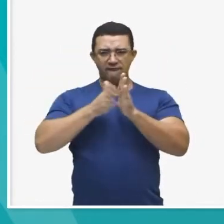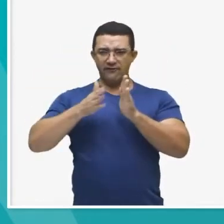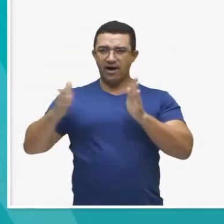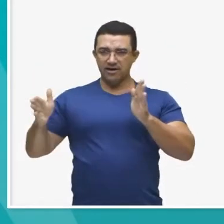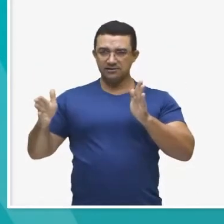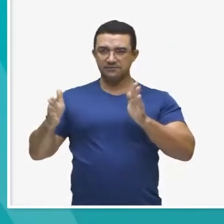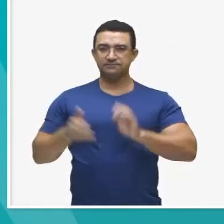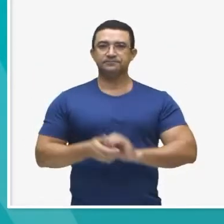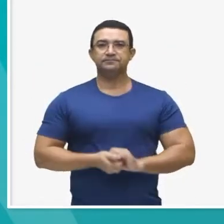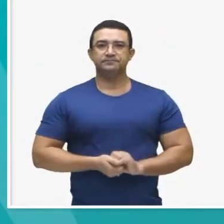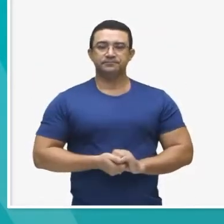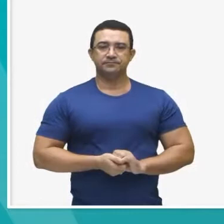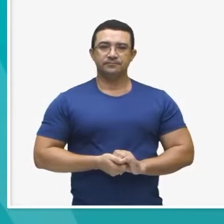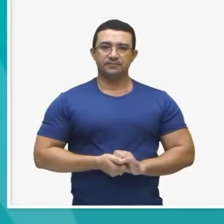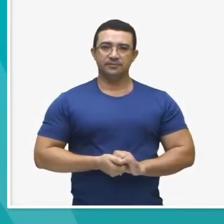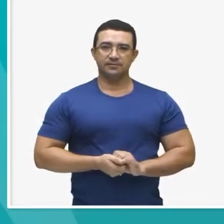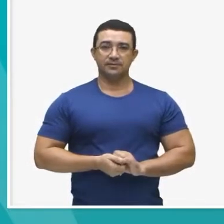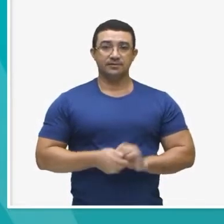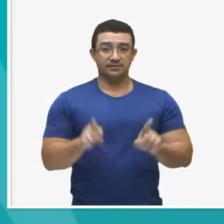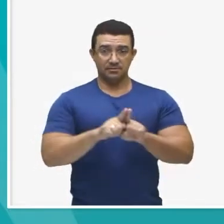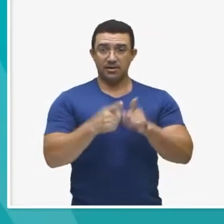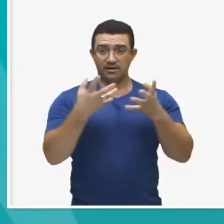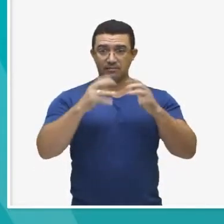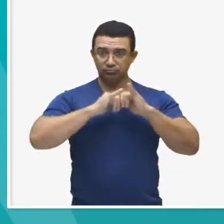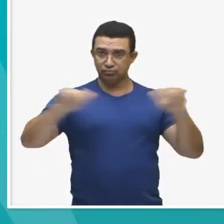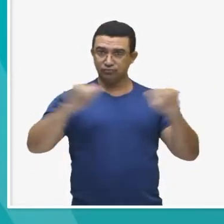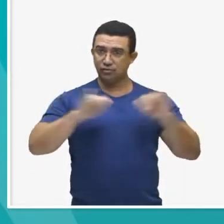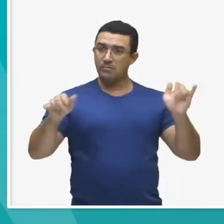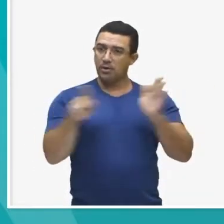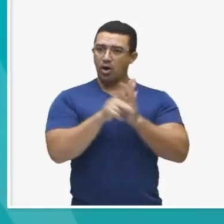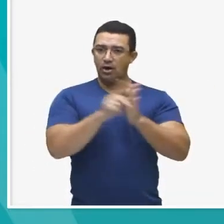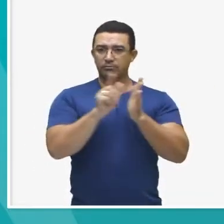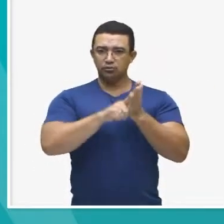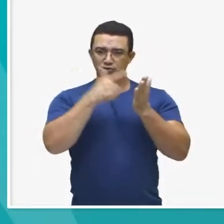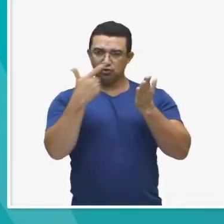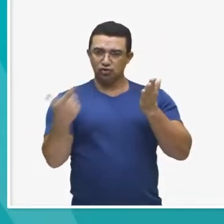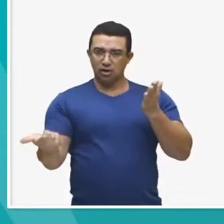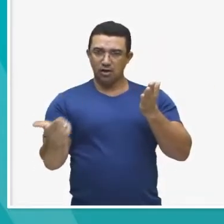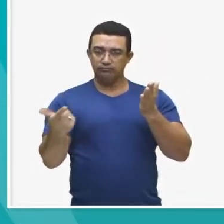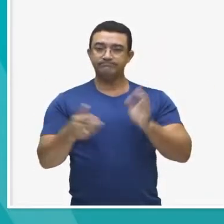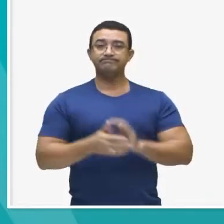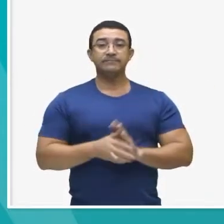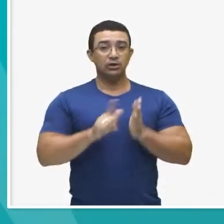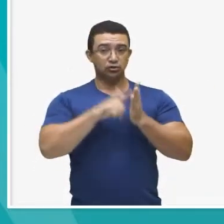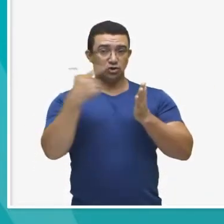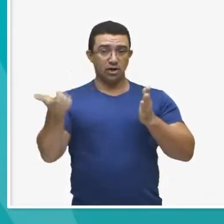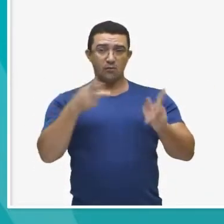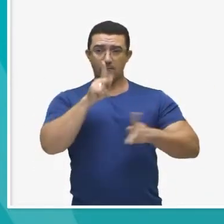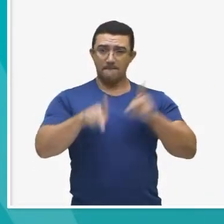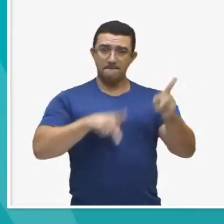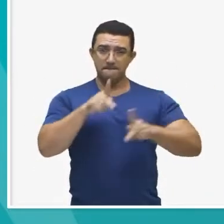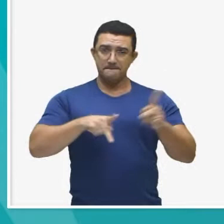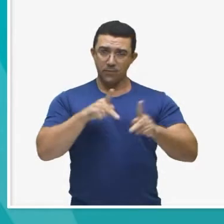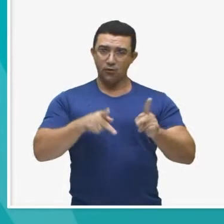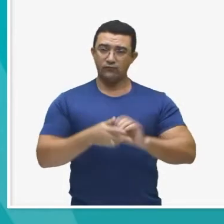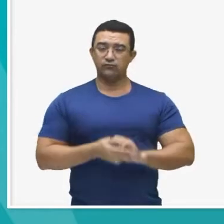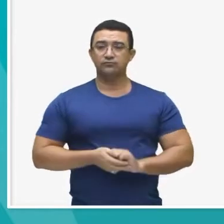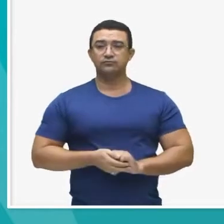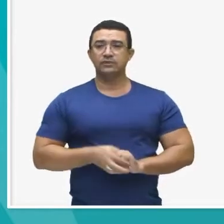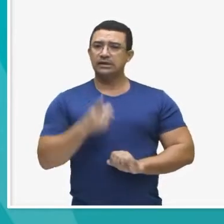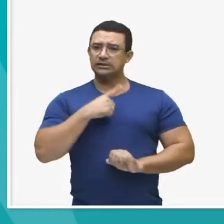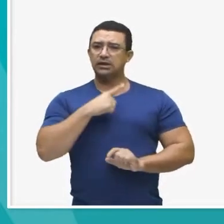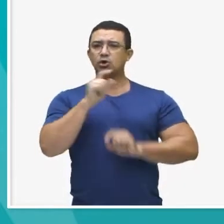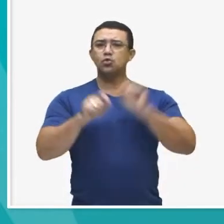eu tenho outra notícia de jornal. Olhem só, o Jornal do Povo novamente aparece e eis aí a